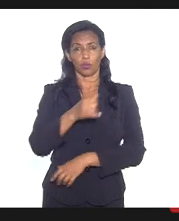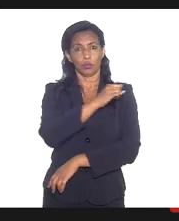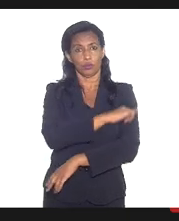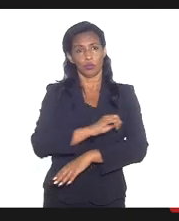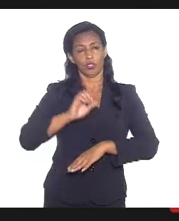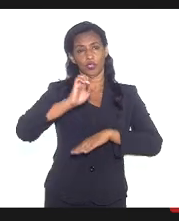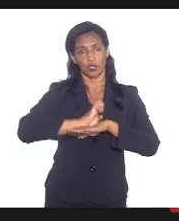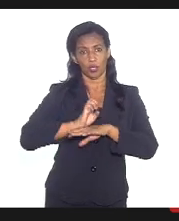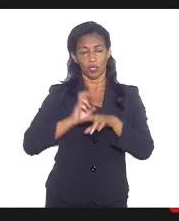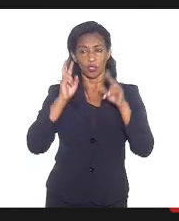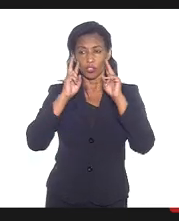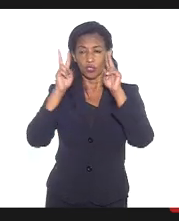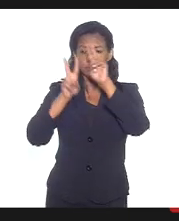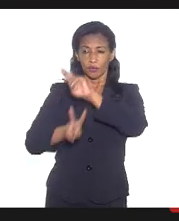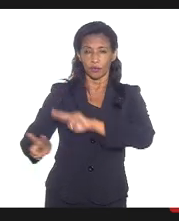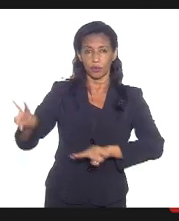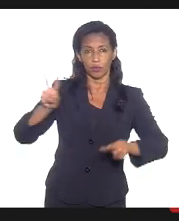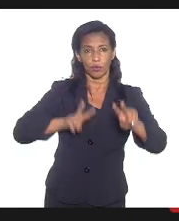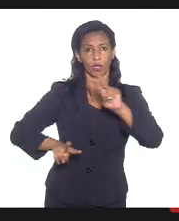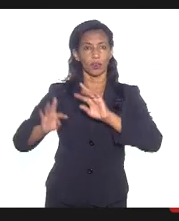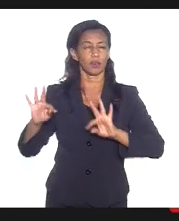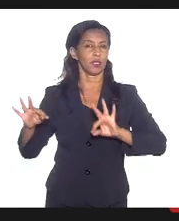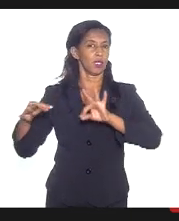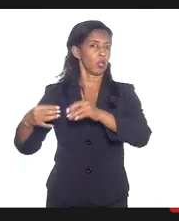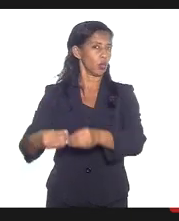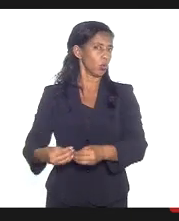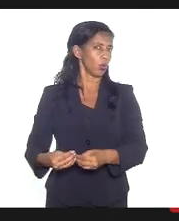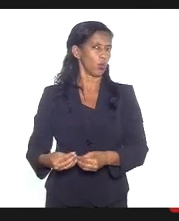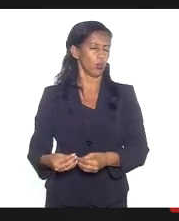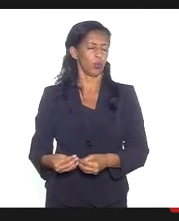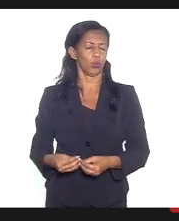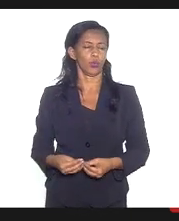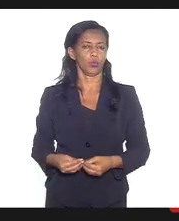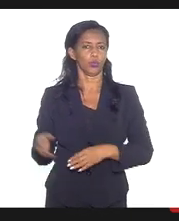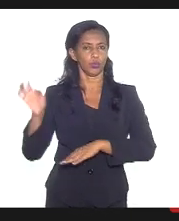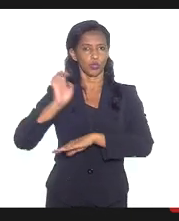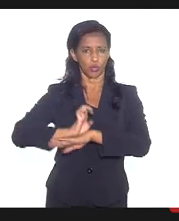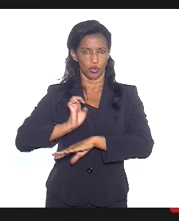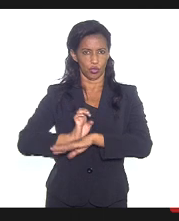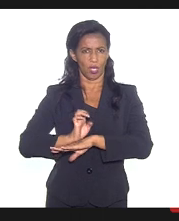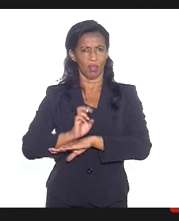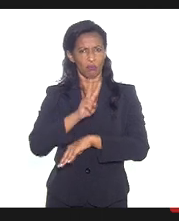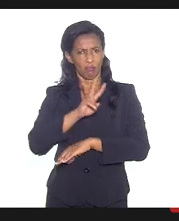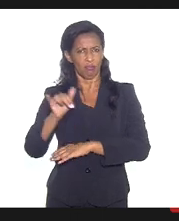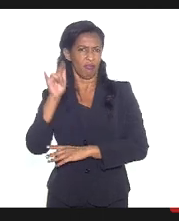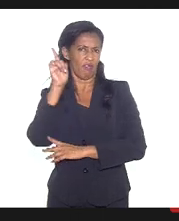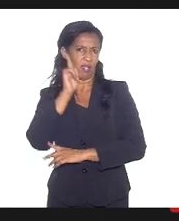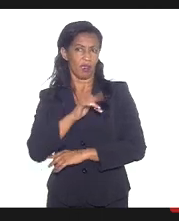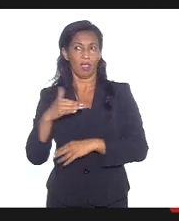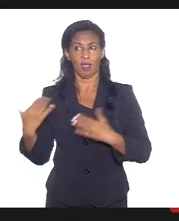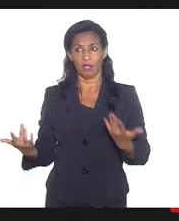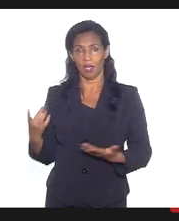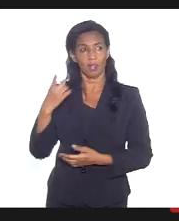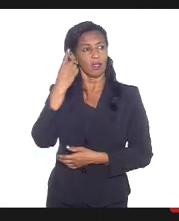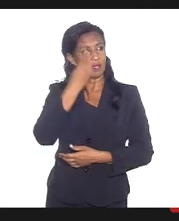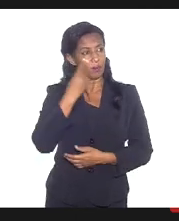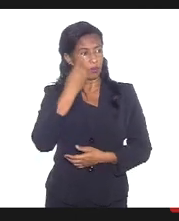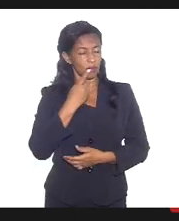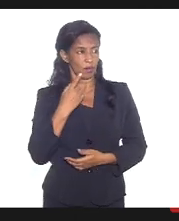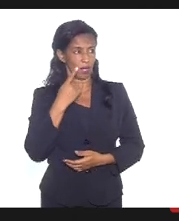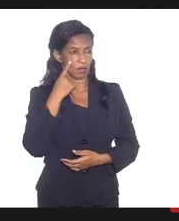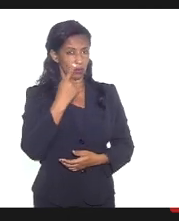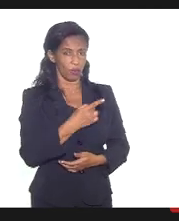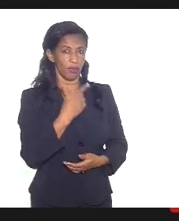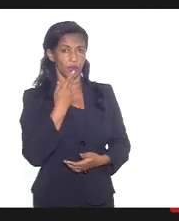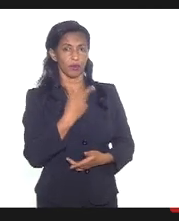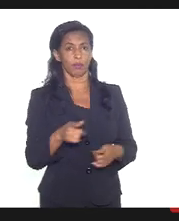a gente visualiza que todo né, o Estado vai ganhar. E aí, deputados, eu estou fazendo assim também questão de